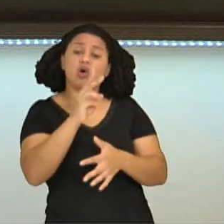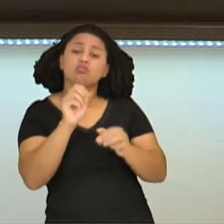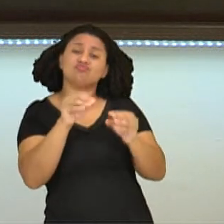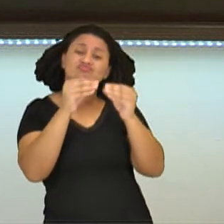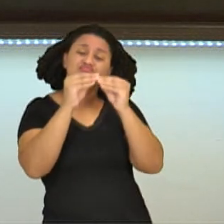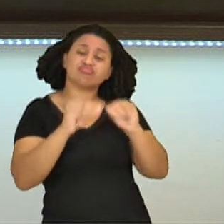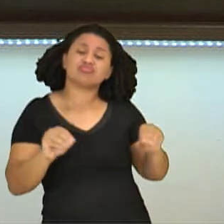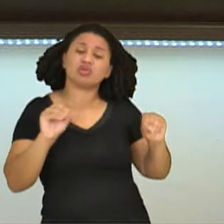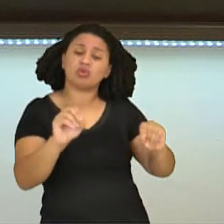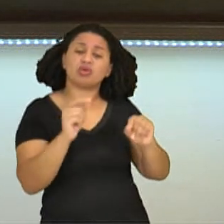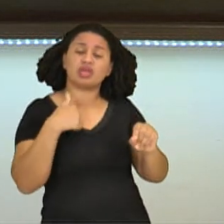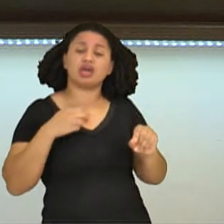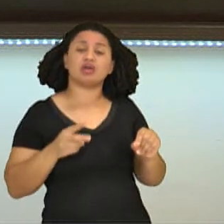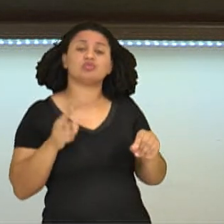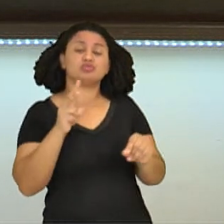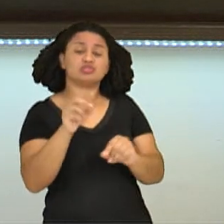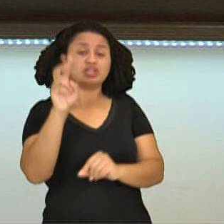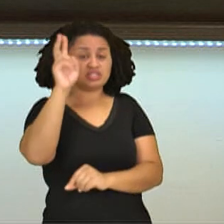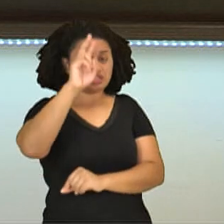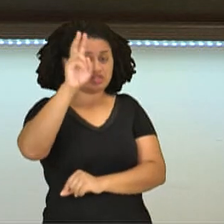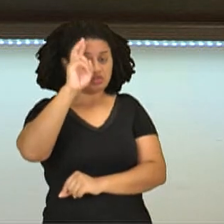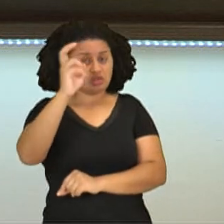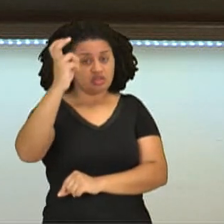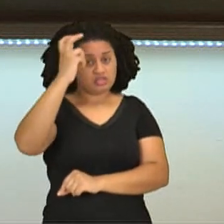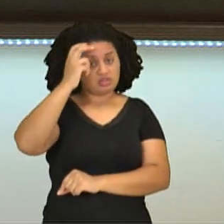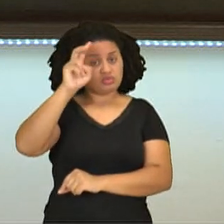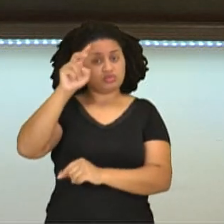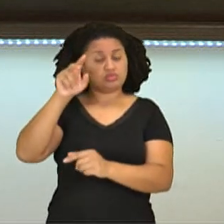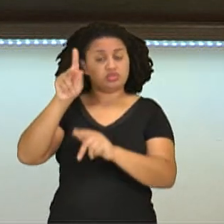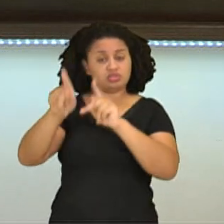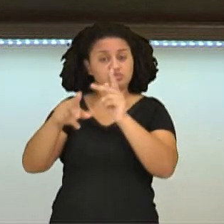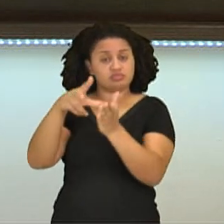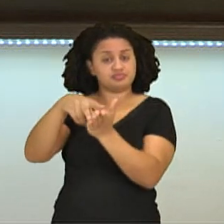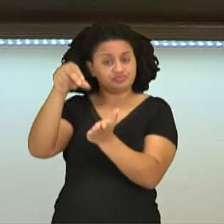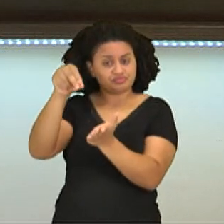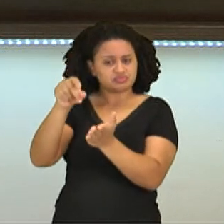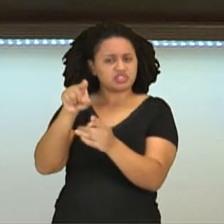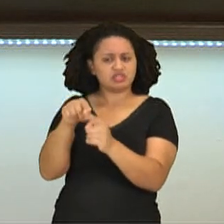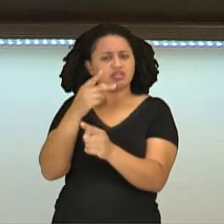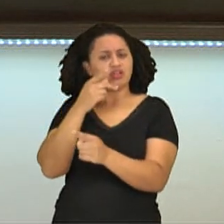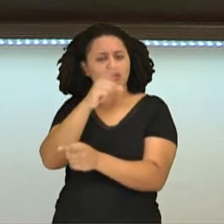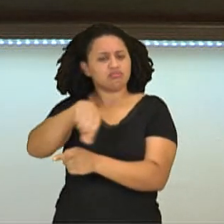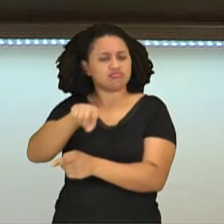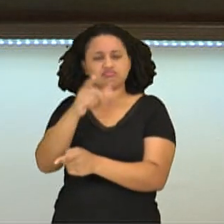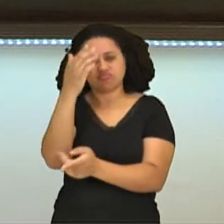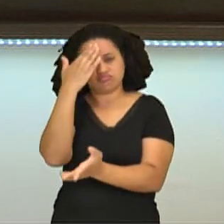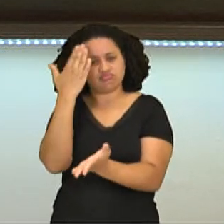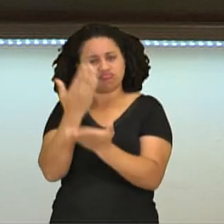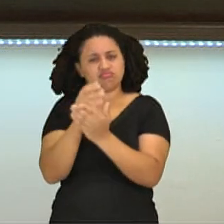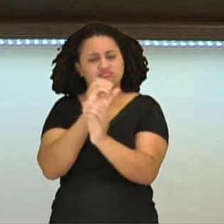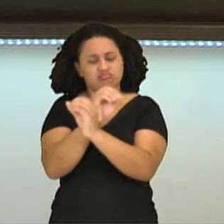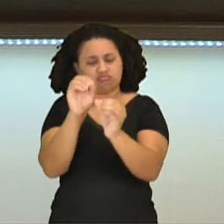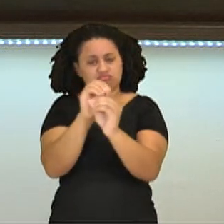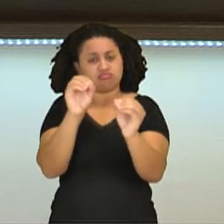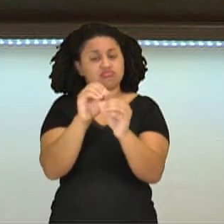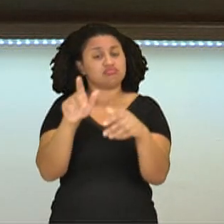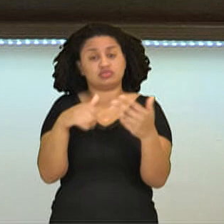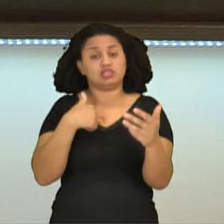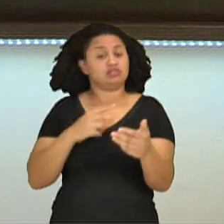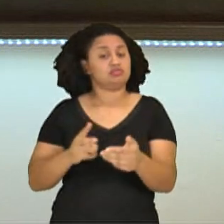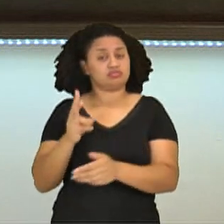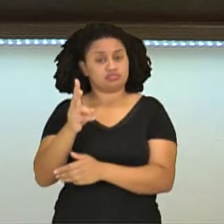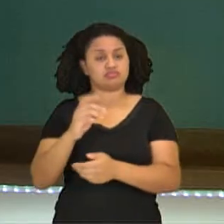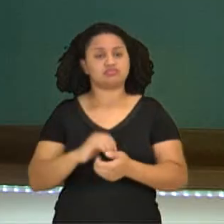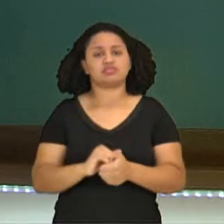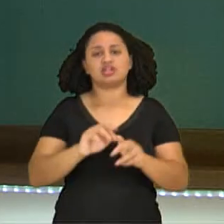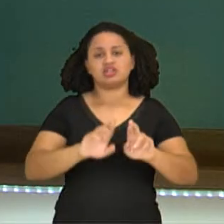a preservação e a cultura da história de Cush. Considerada pagã, eles não preservaram muito. Diferente